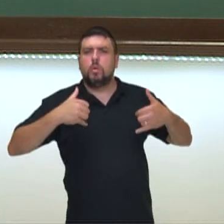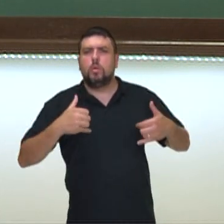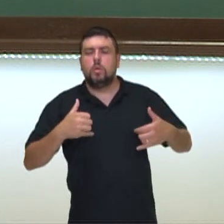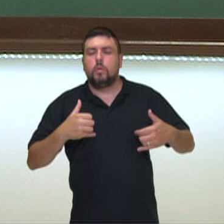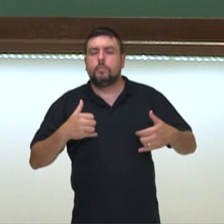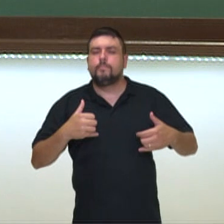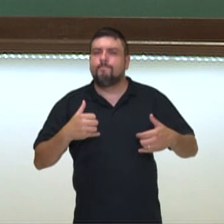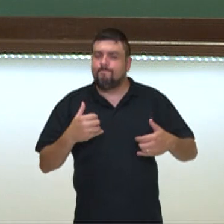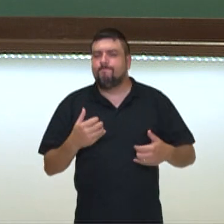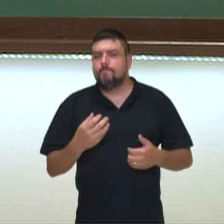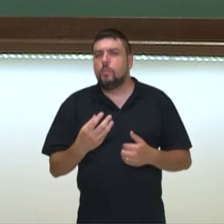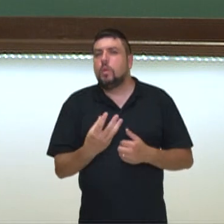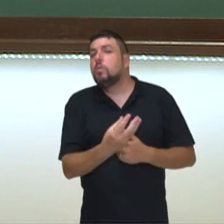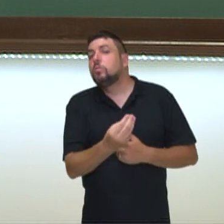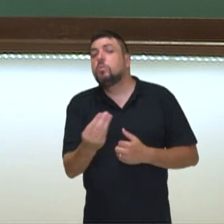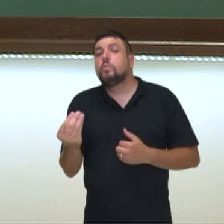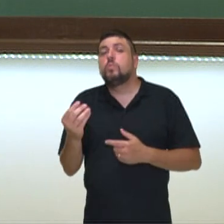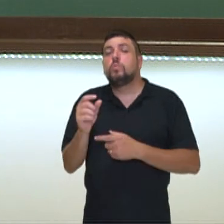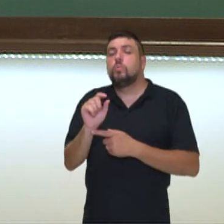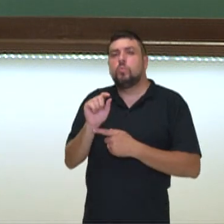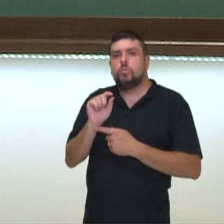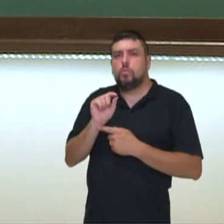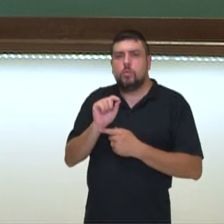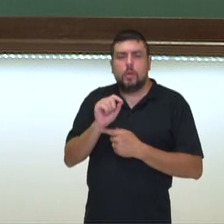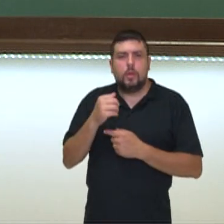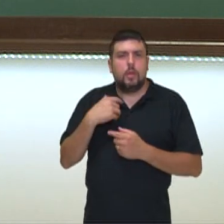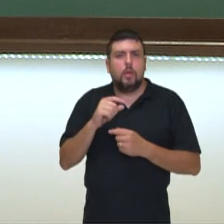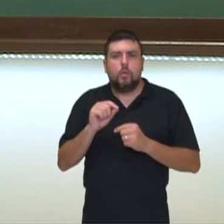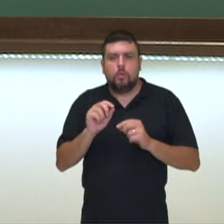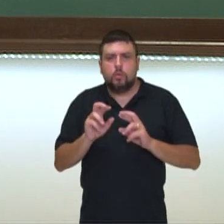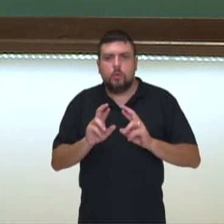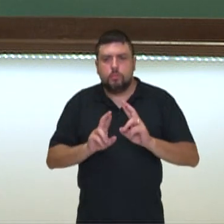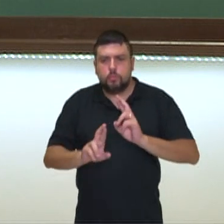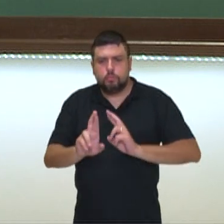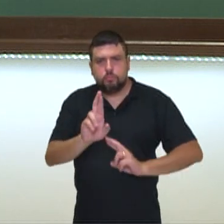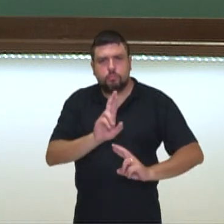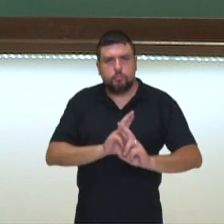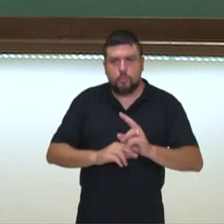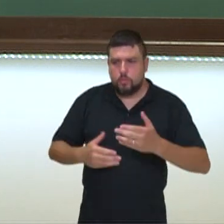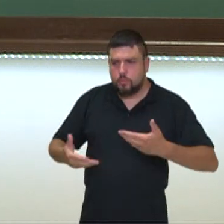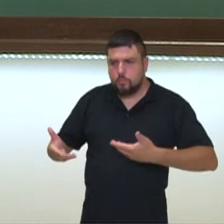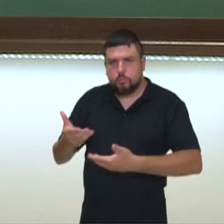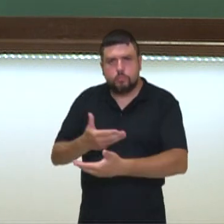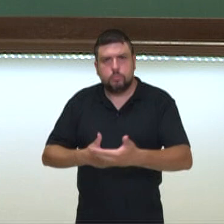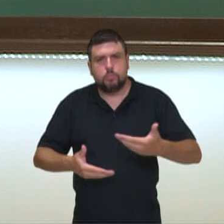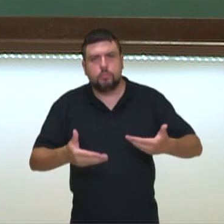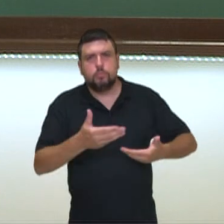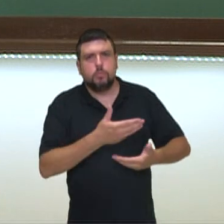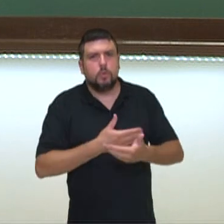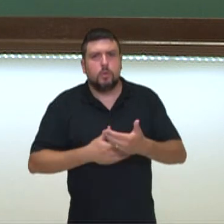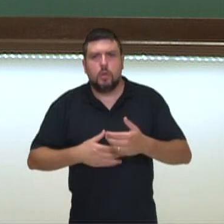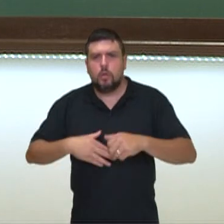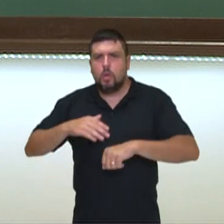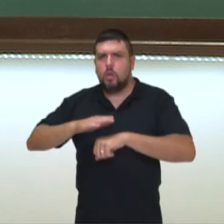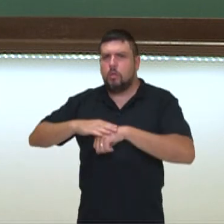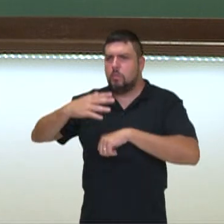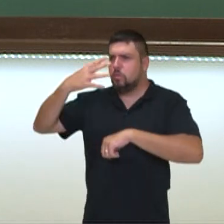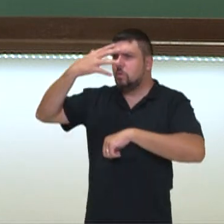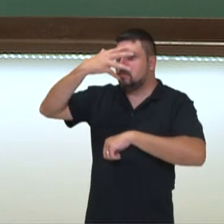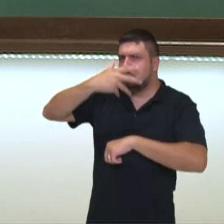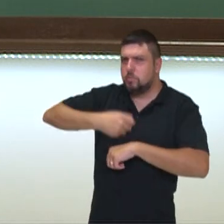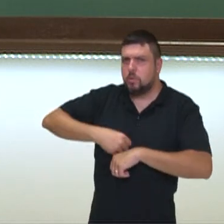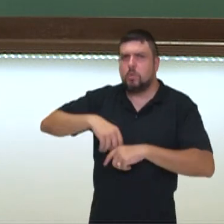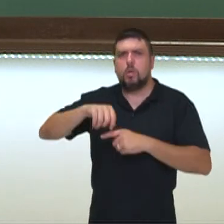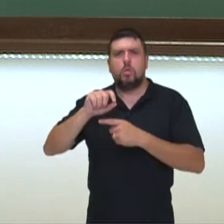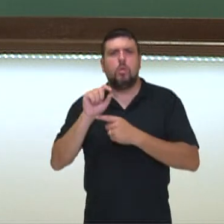se dedicarem a essa questão, inclusive nos relacionamentos, a querer ser o mais belo,